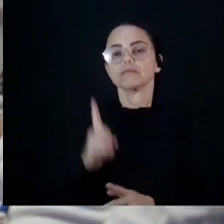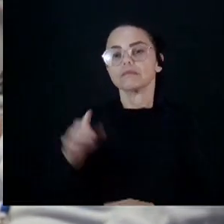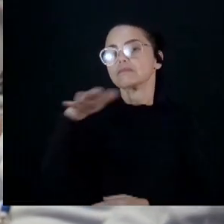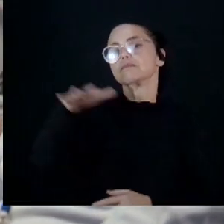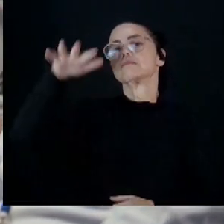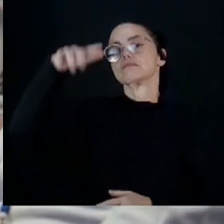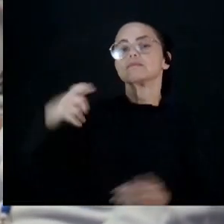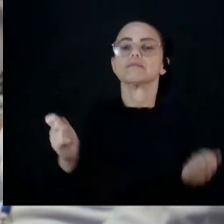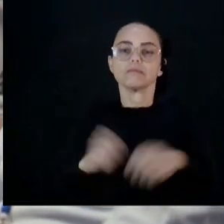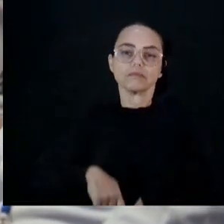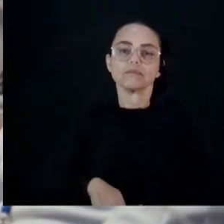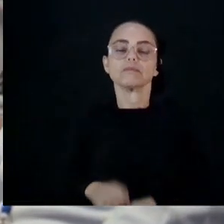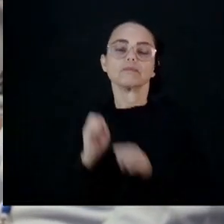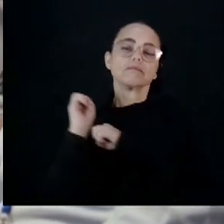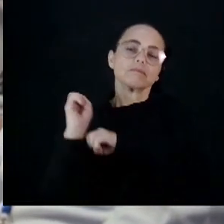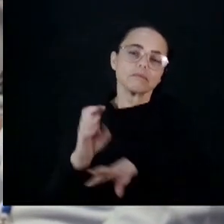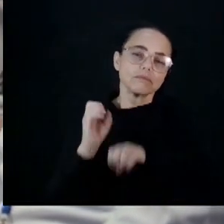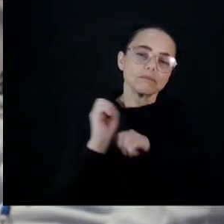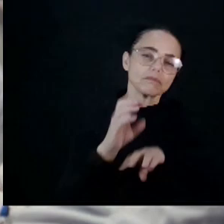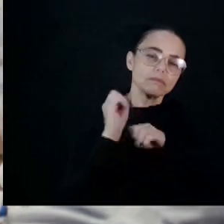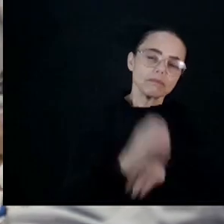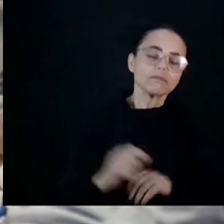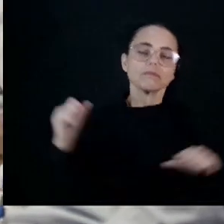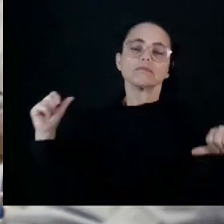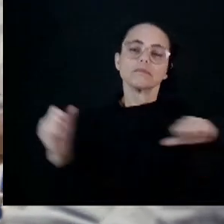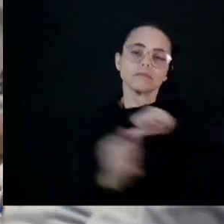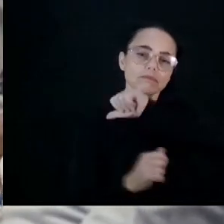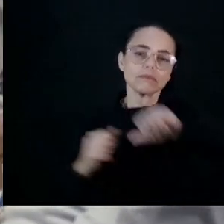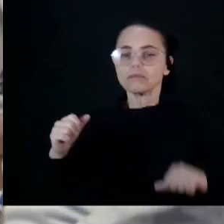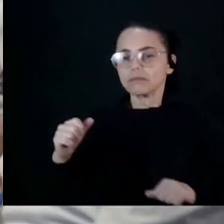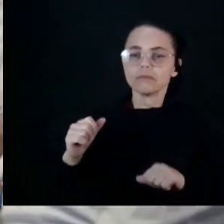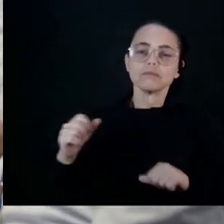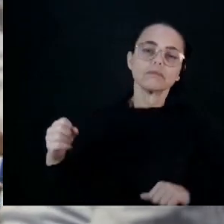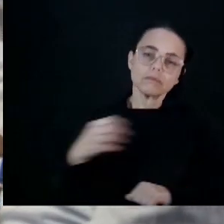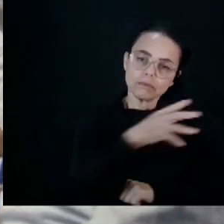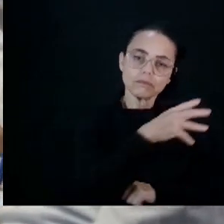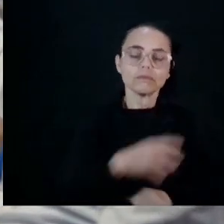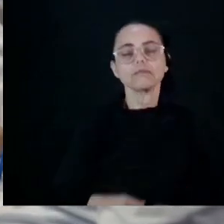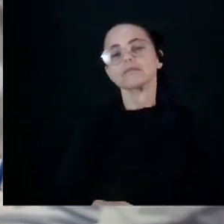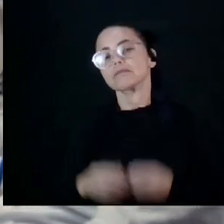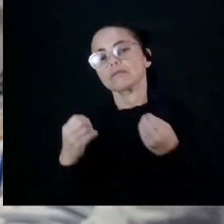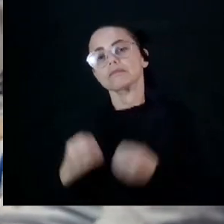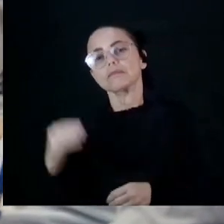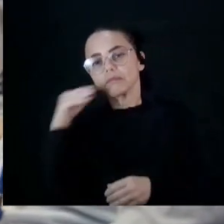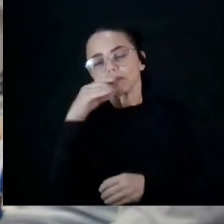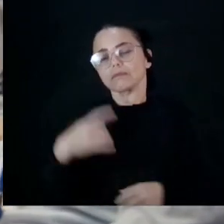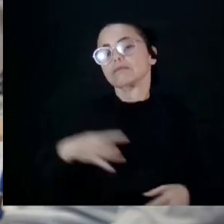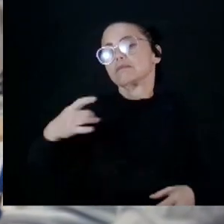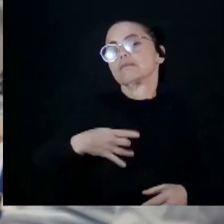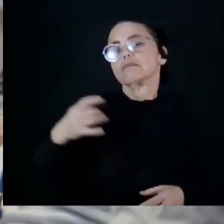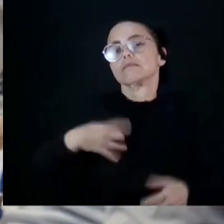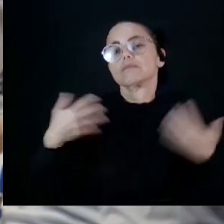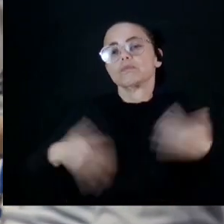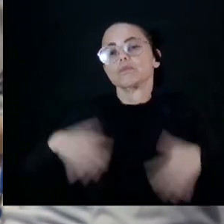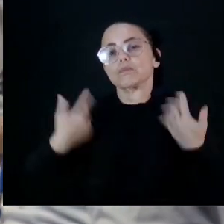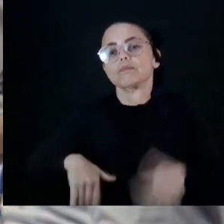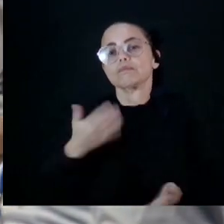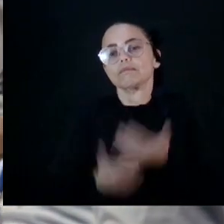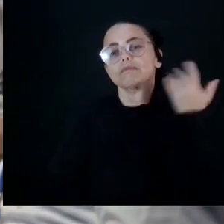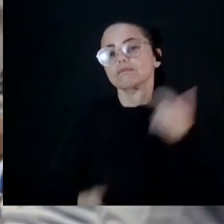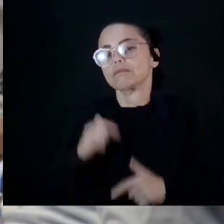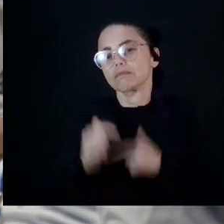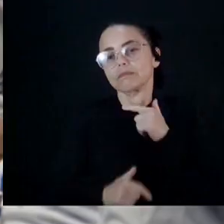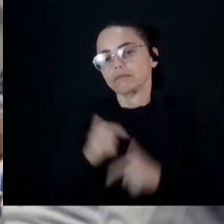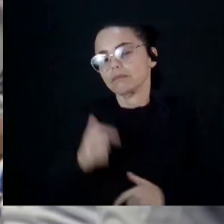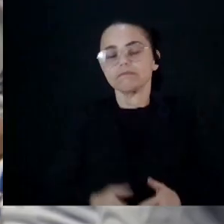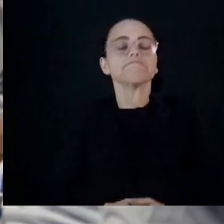passar a mensagem de inovação sem os empregados terem medo de que vão perder os empregos deles, né? Então,